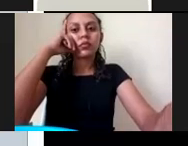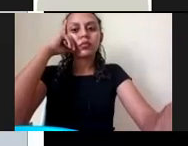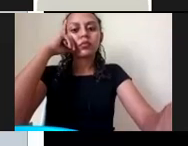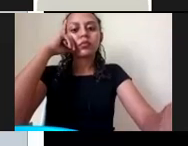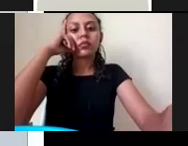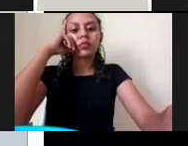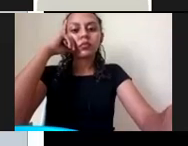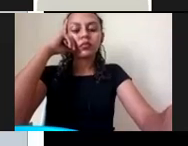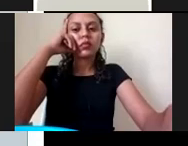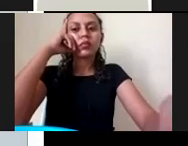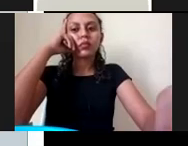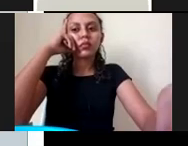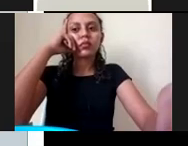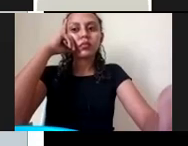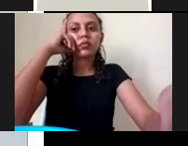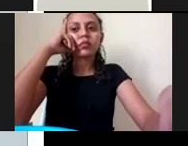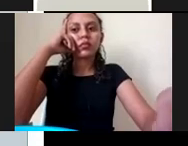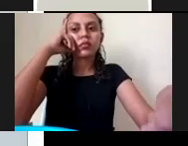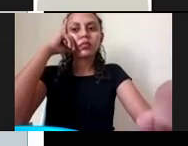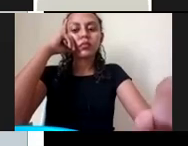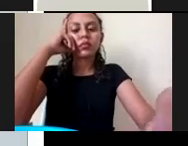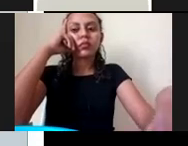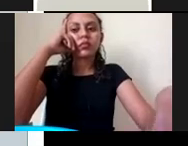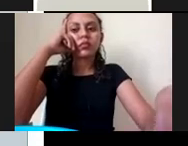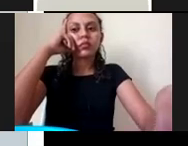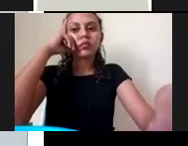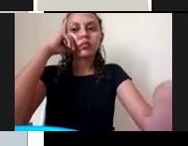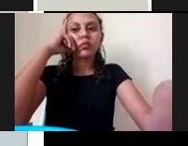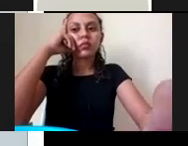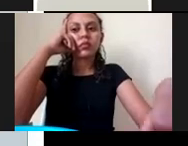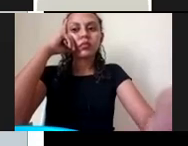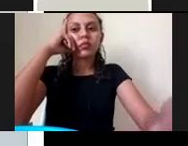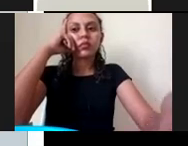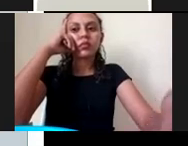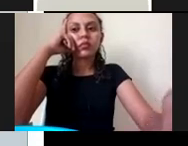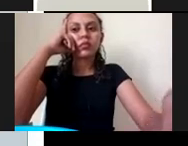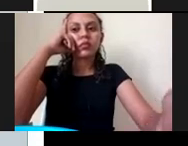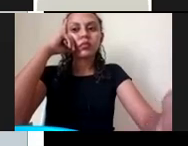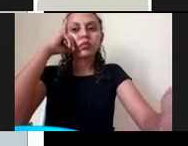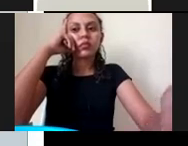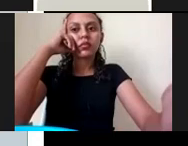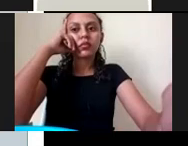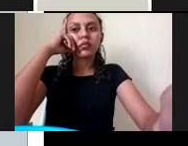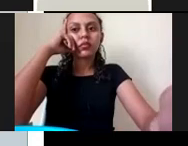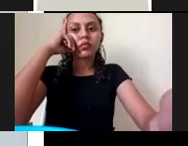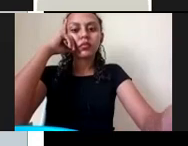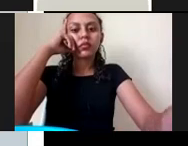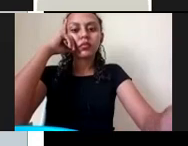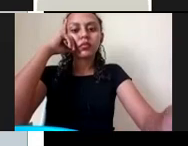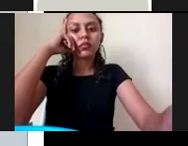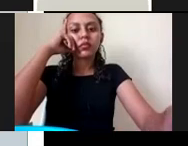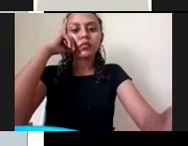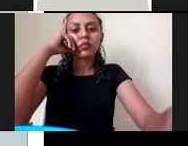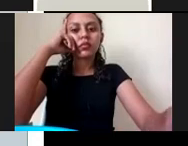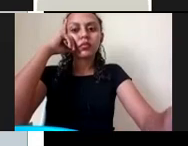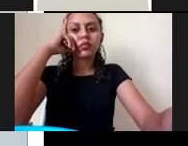o processo do exame físico. Aí tá faltando 1 minuto para encerrar essa aula. Quando eu retornar, eu vou abrir para vocês